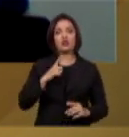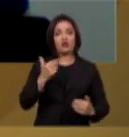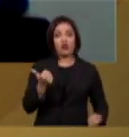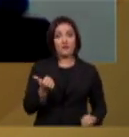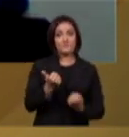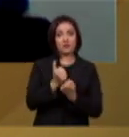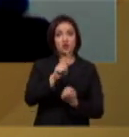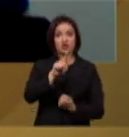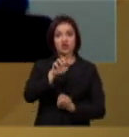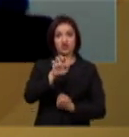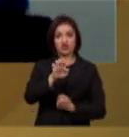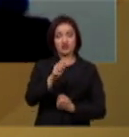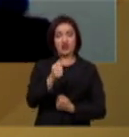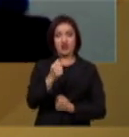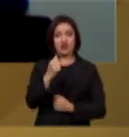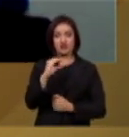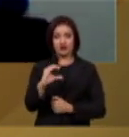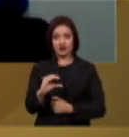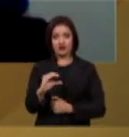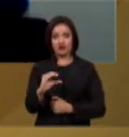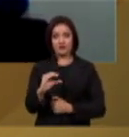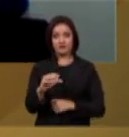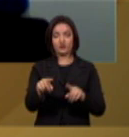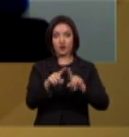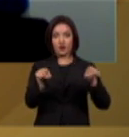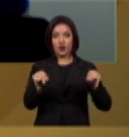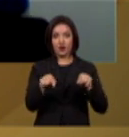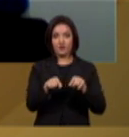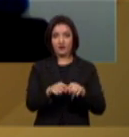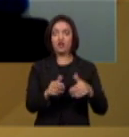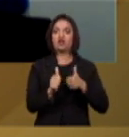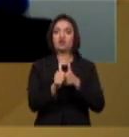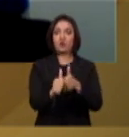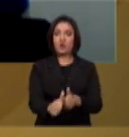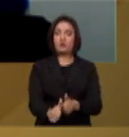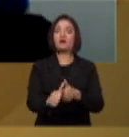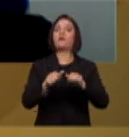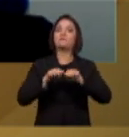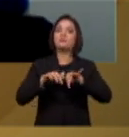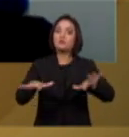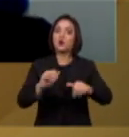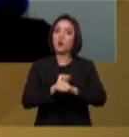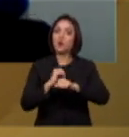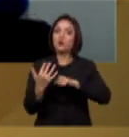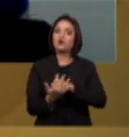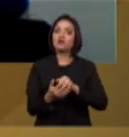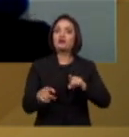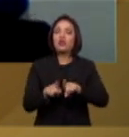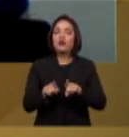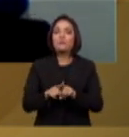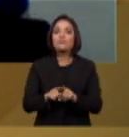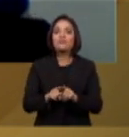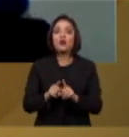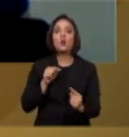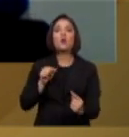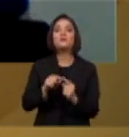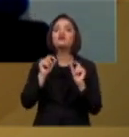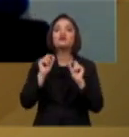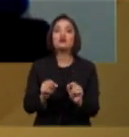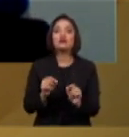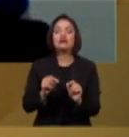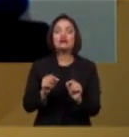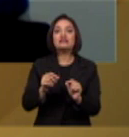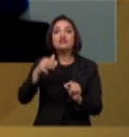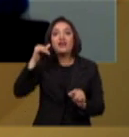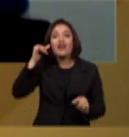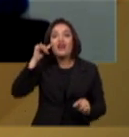GIAC, Gabinete Integrado de Acompanhamento da Epidemia Covid-19, a fim de minimizar danos e melhor proteger